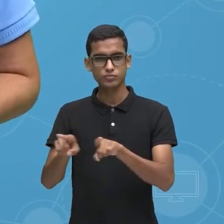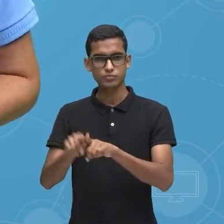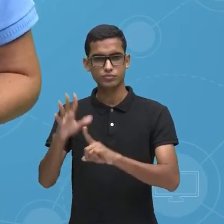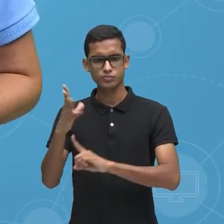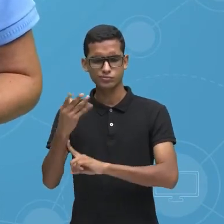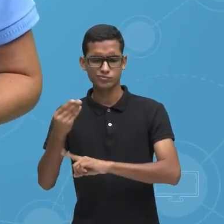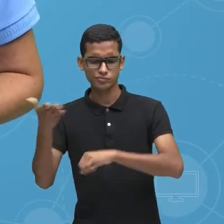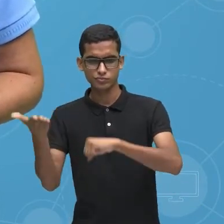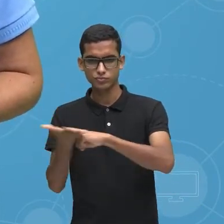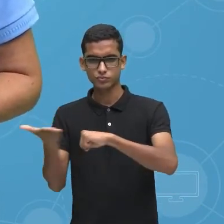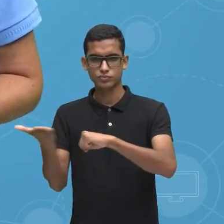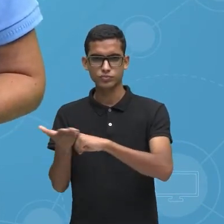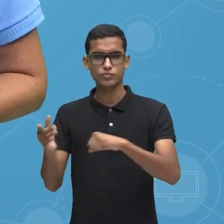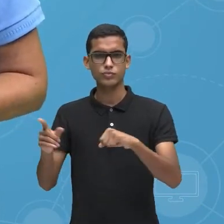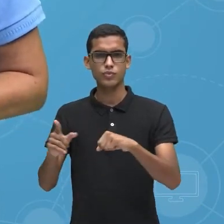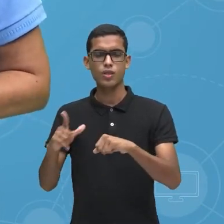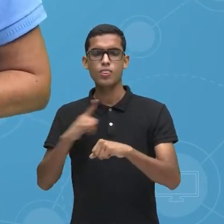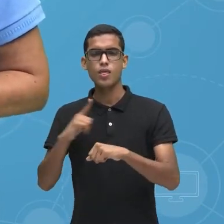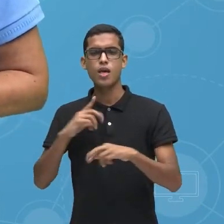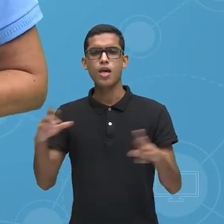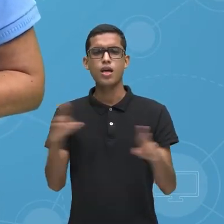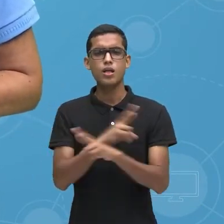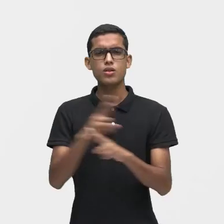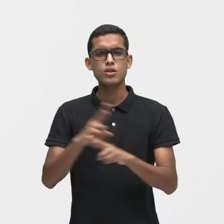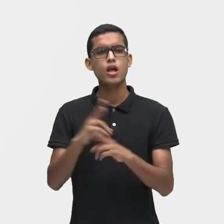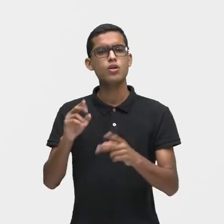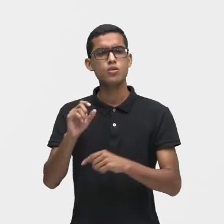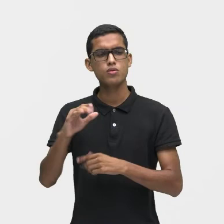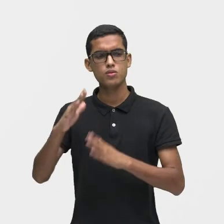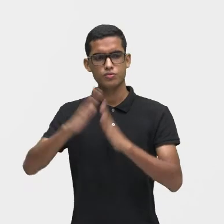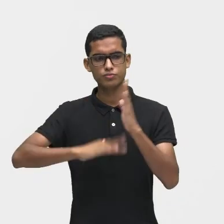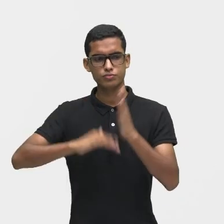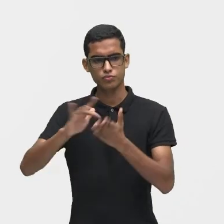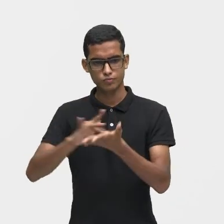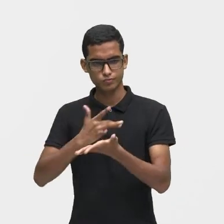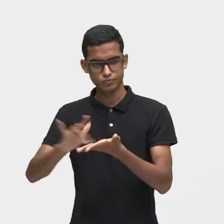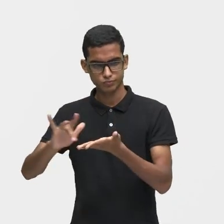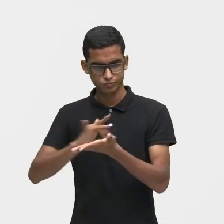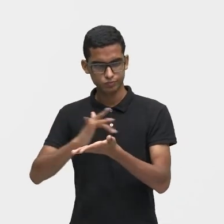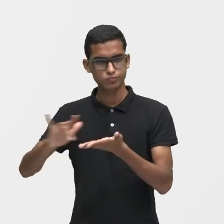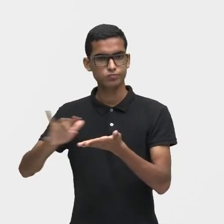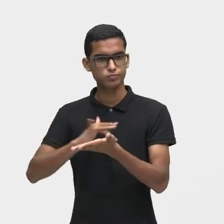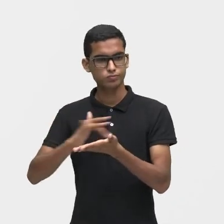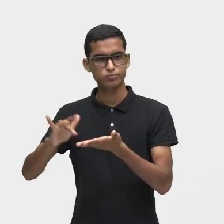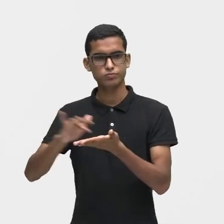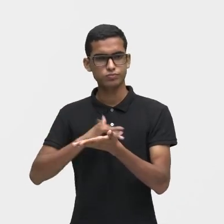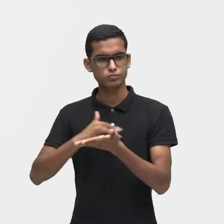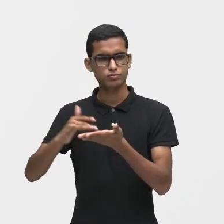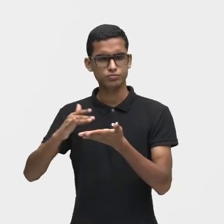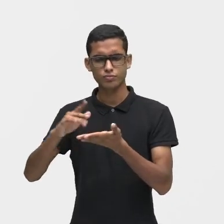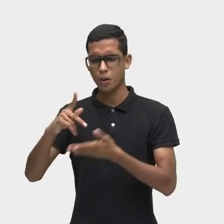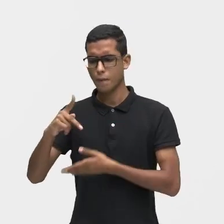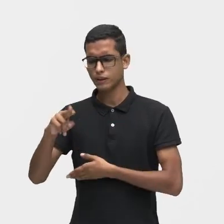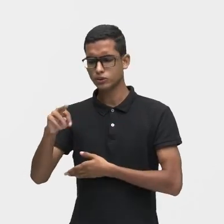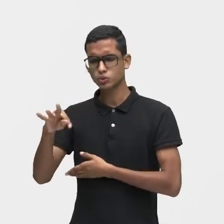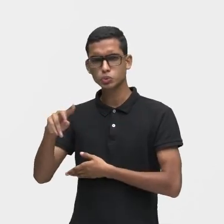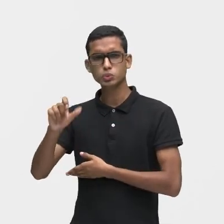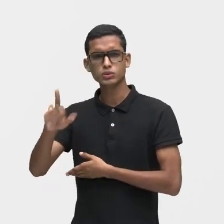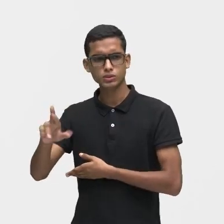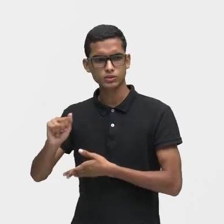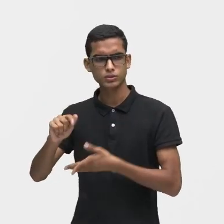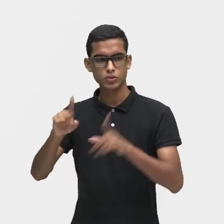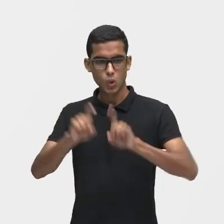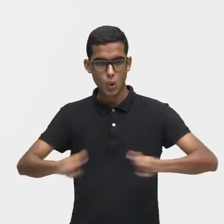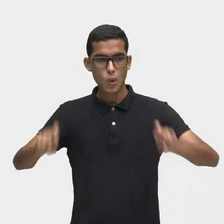da pintura digital. O que vem ser a pintura digital? Na pintura digital, o computador é nosso suporte, o